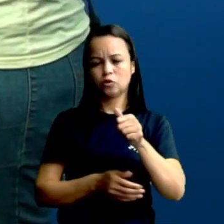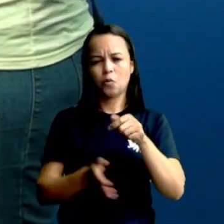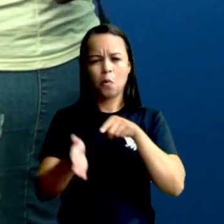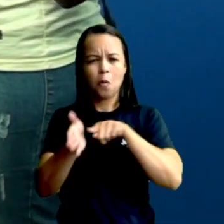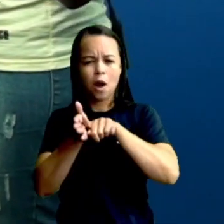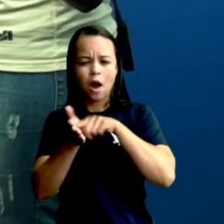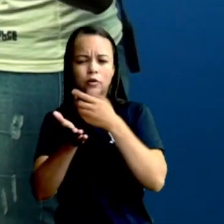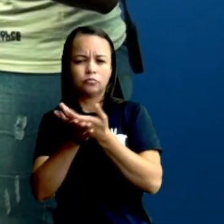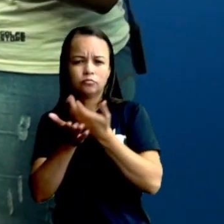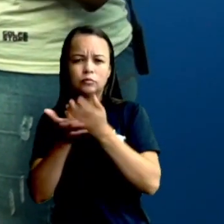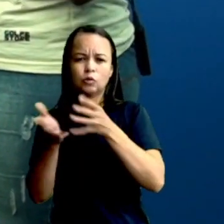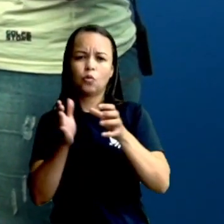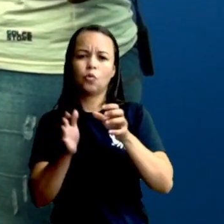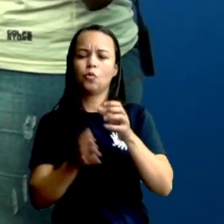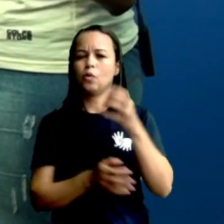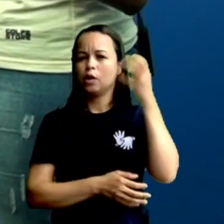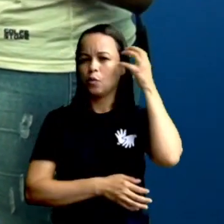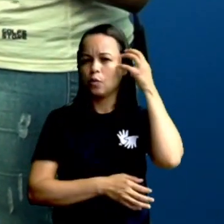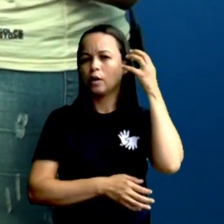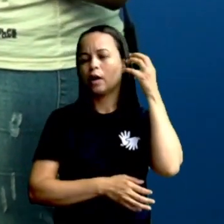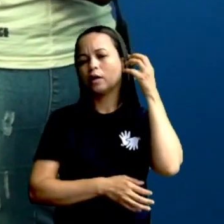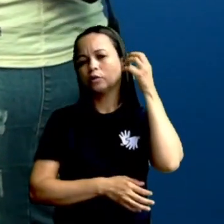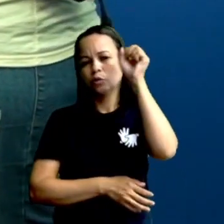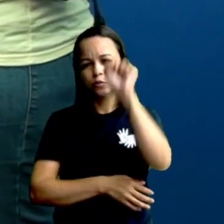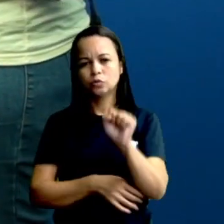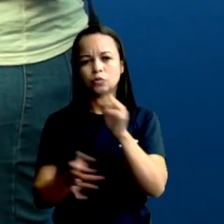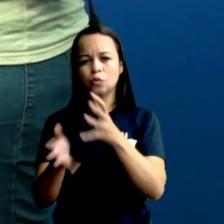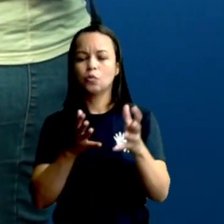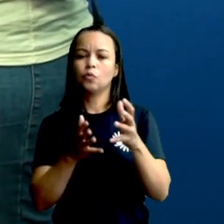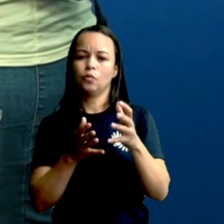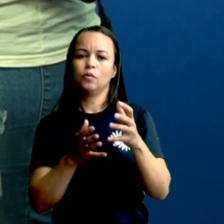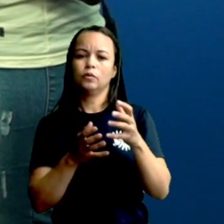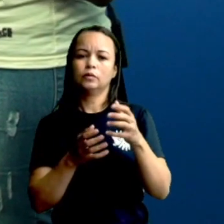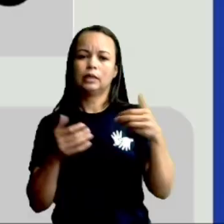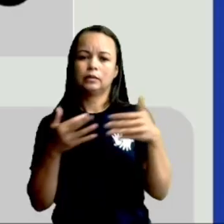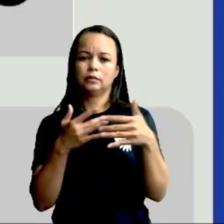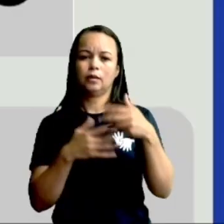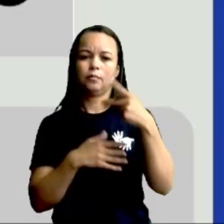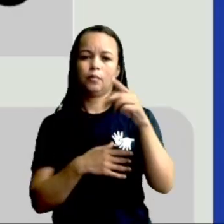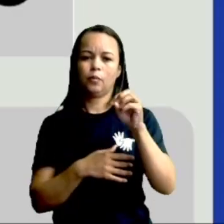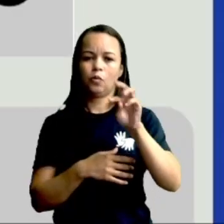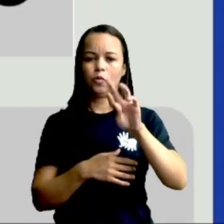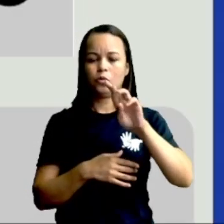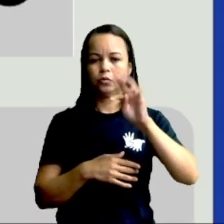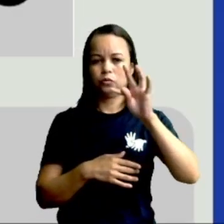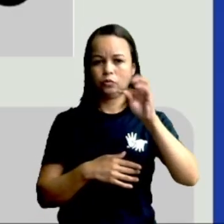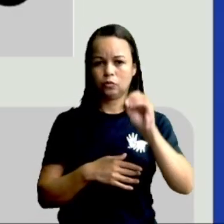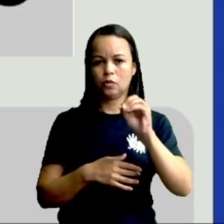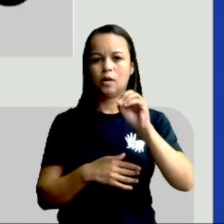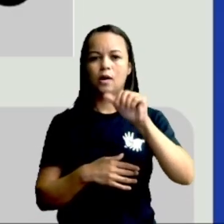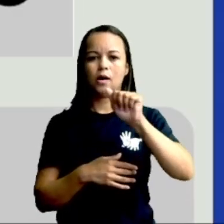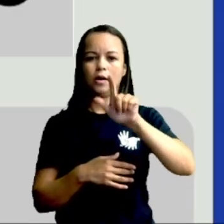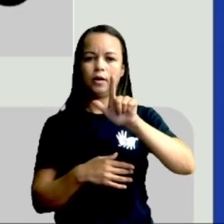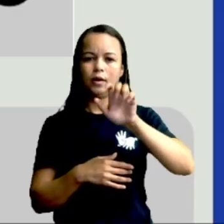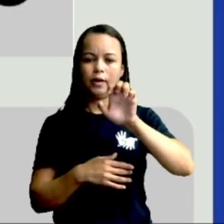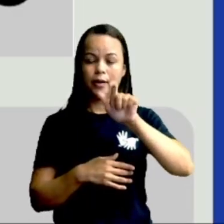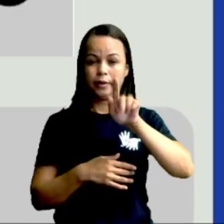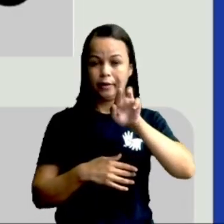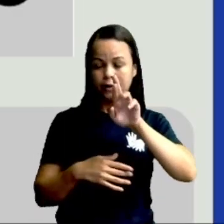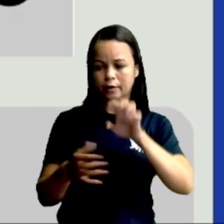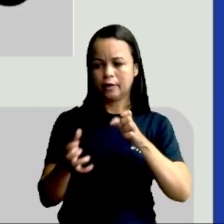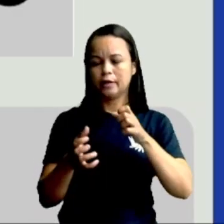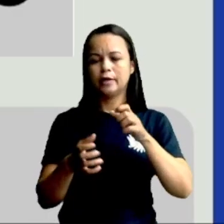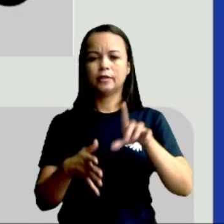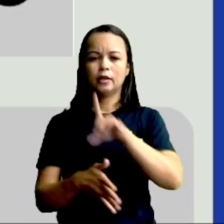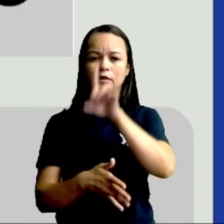na região do Rio Grande do Sul, em Porto Alegre, resgatou o nome de Zumbi dos Palmares e idealizou o dia